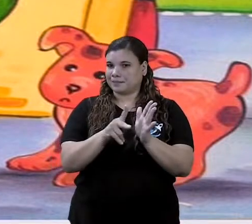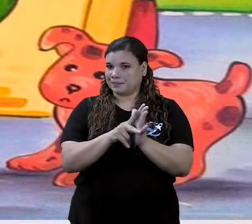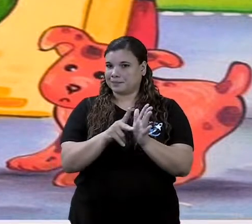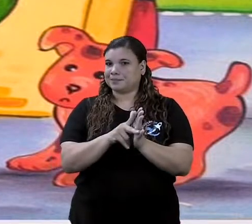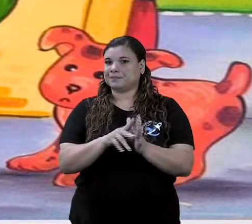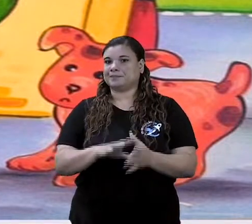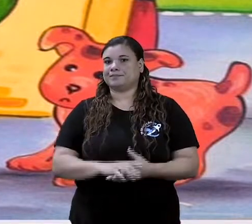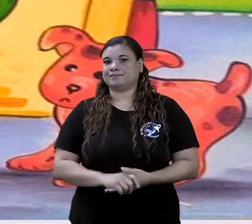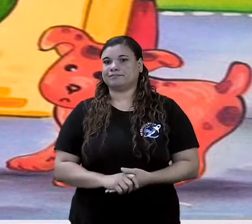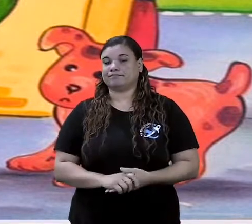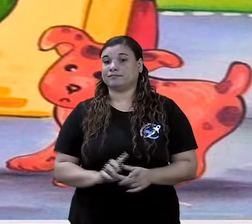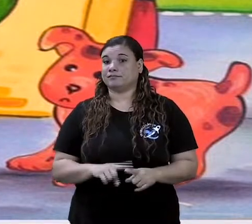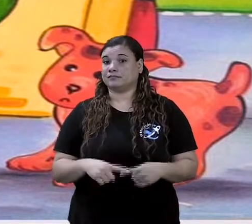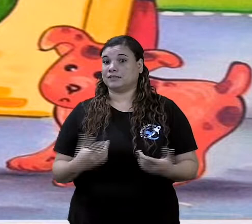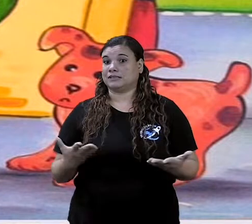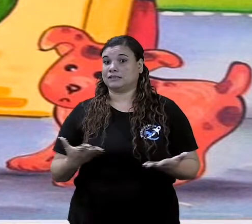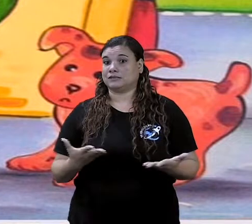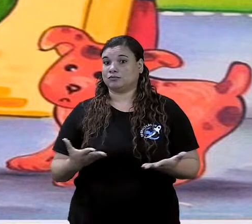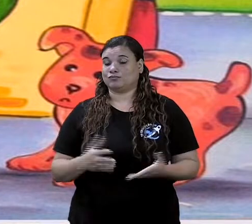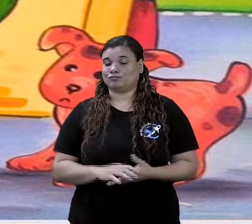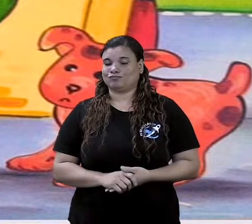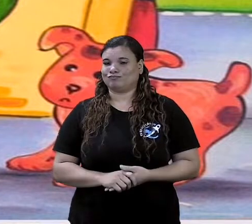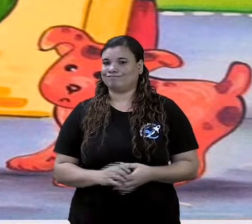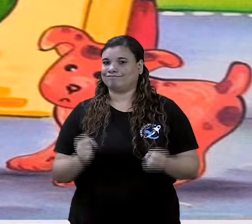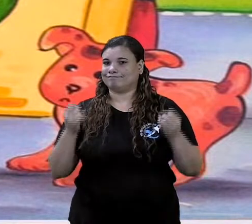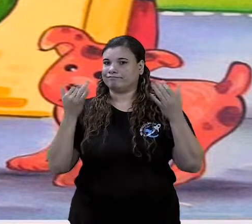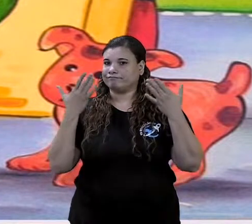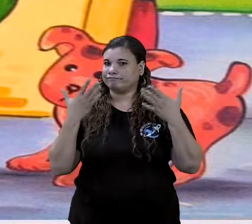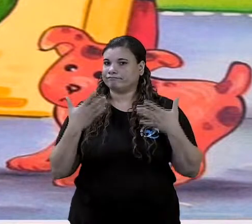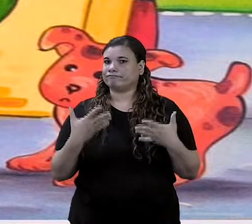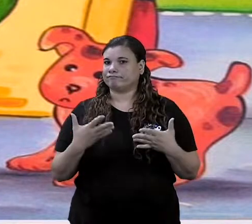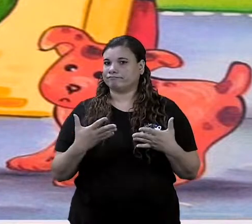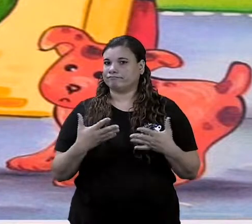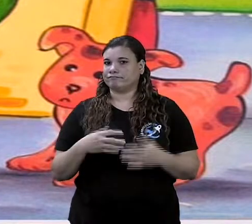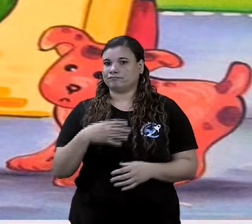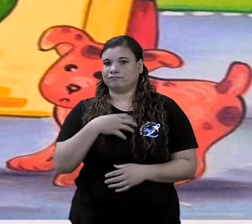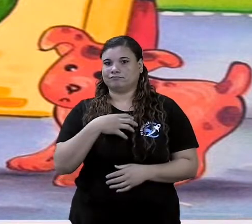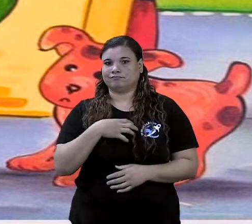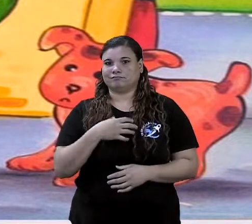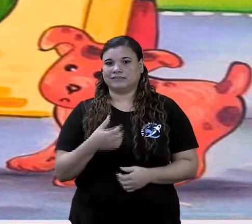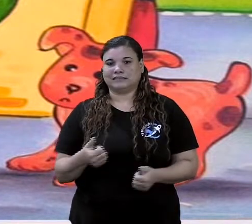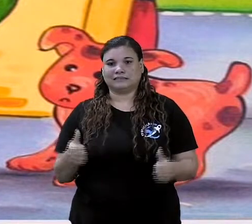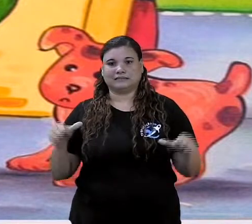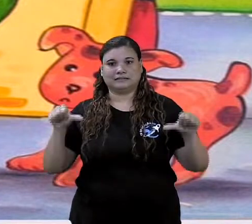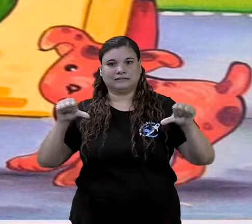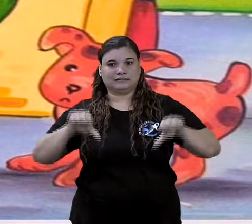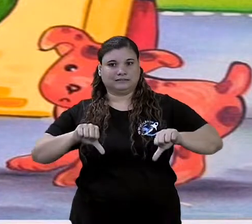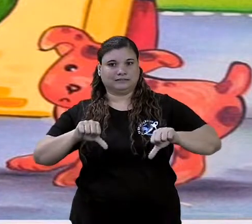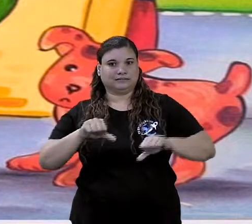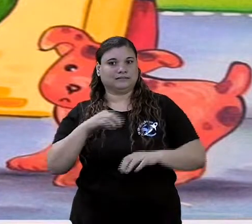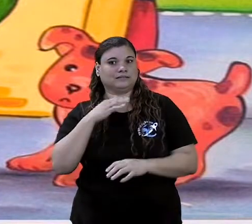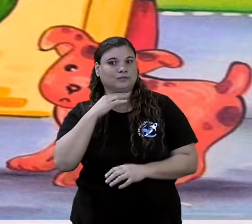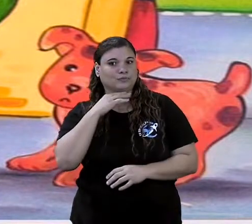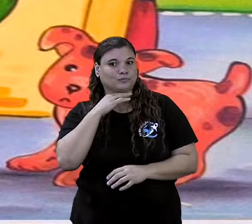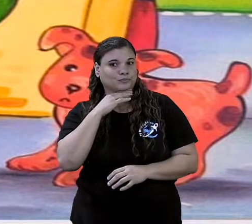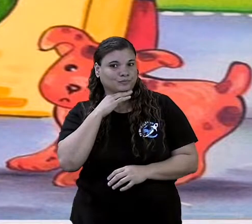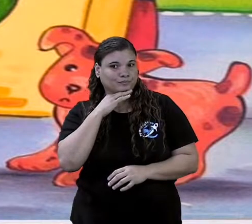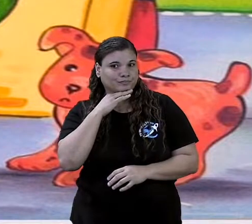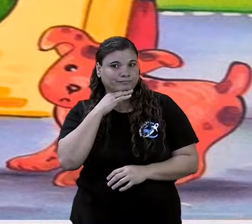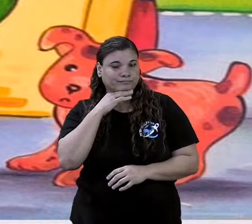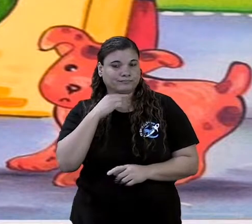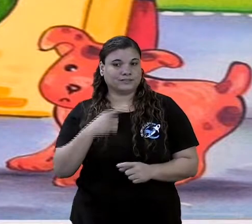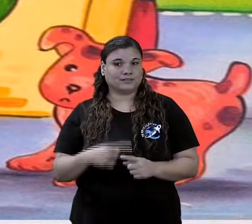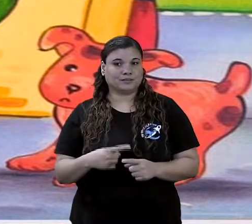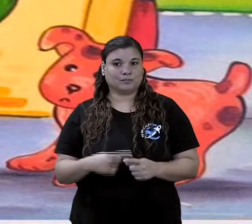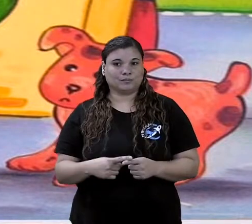negativo, ou seja, quando não aceitamos as diferenças, quando achamos